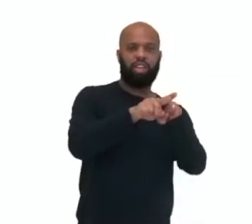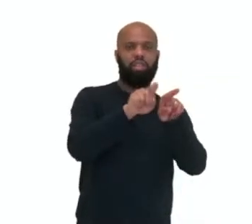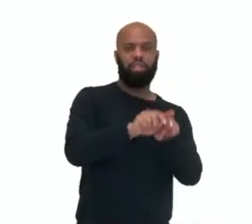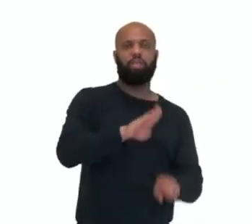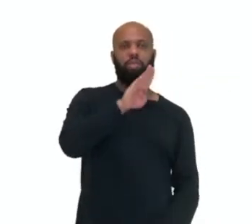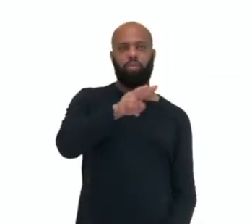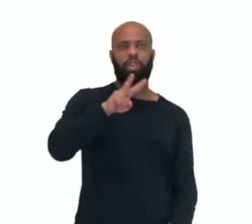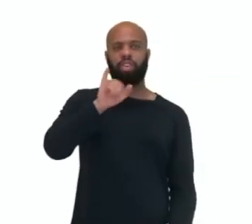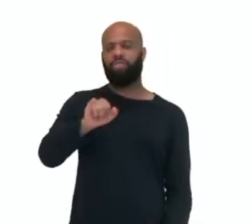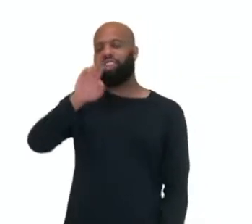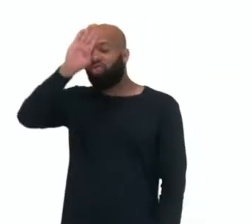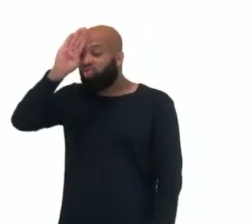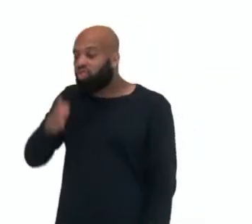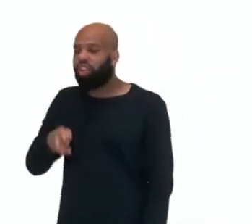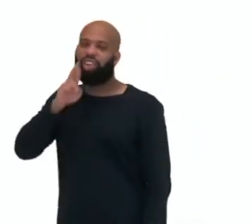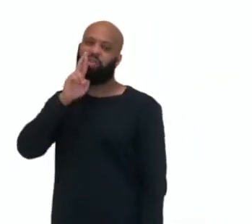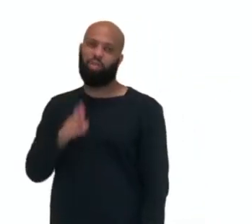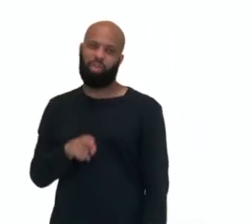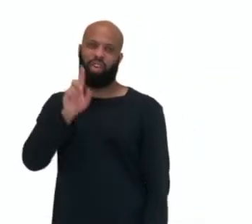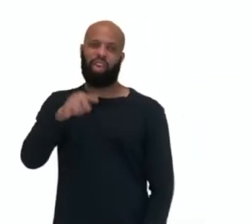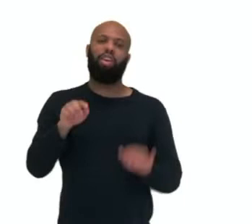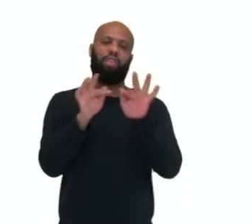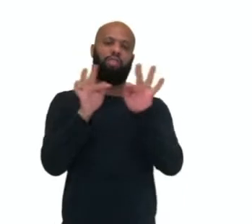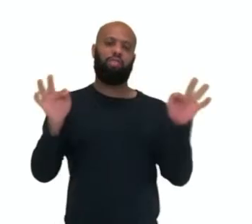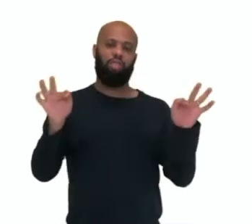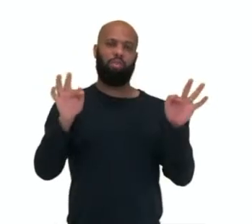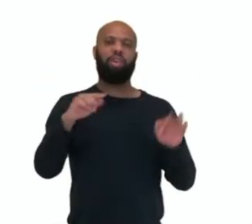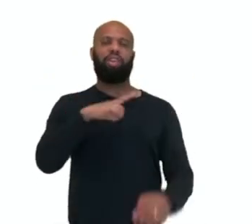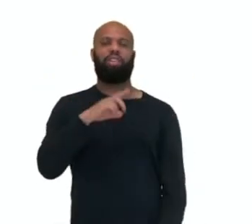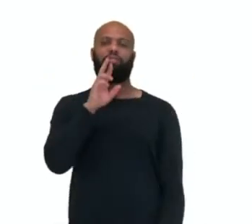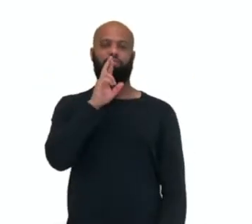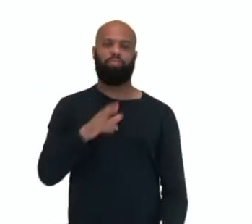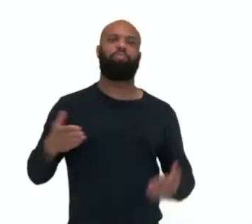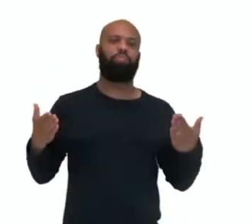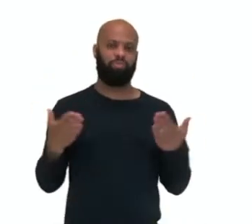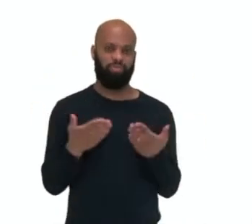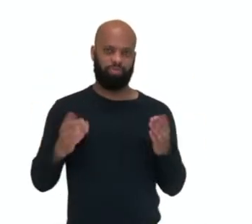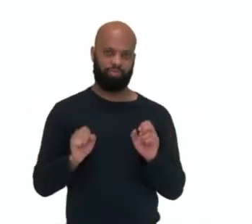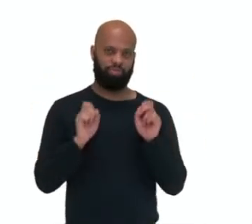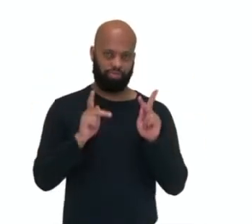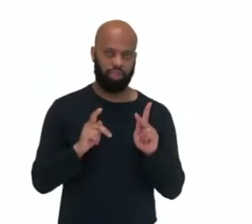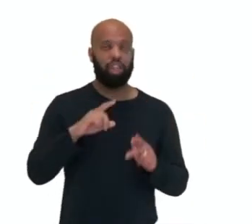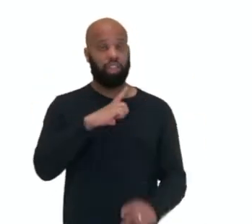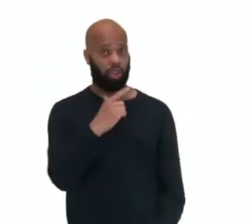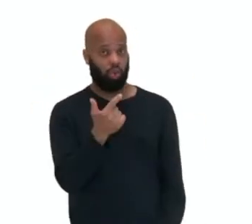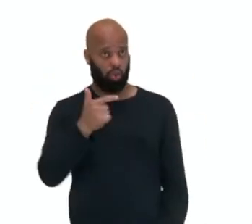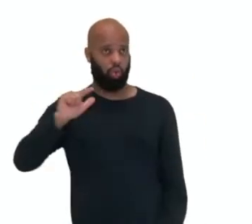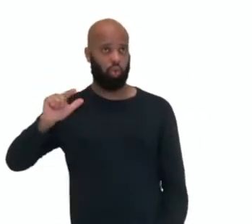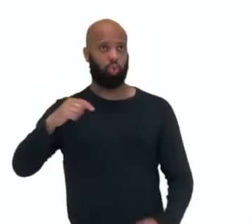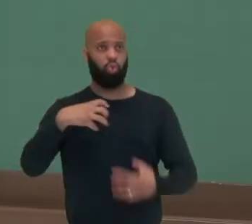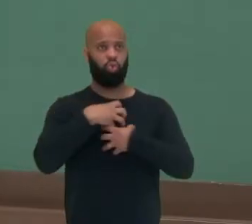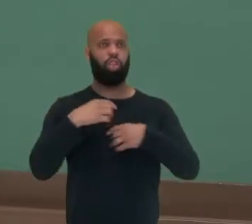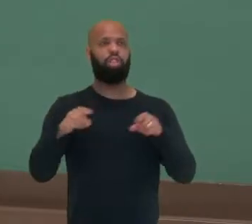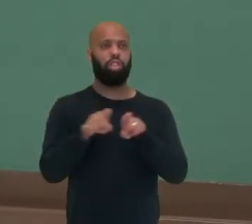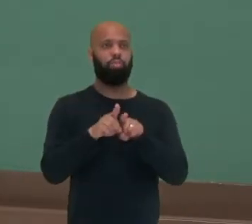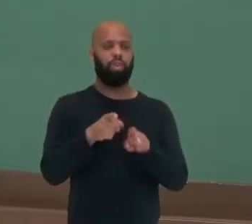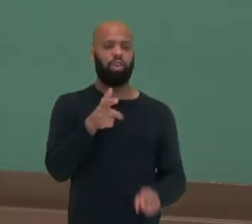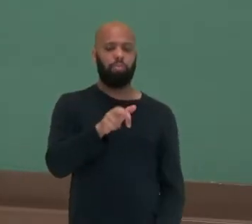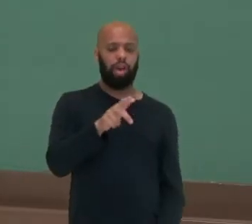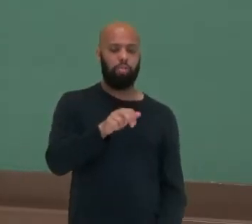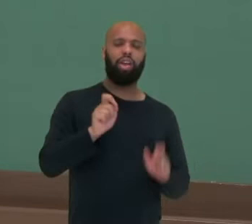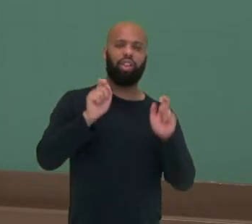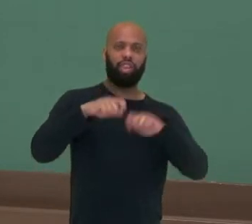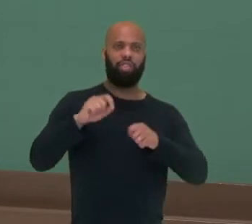B e ele vai formar essa formulazinha aonde vai ter o nosso valor ali. Outra botão que eu posso fazer a